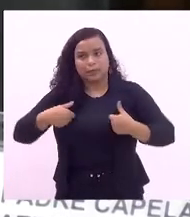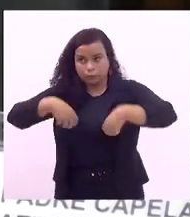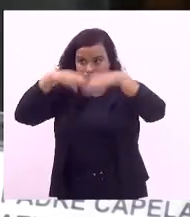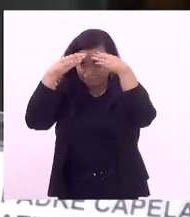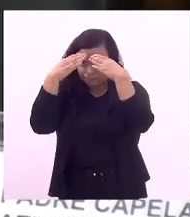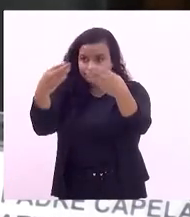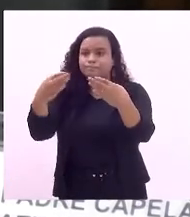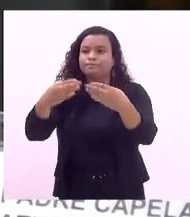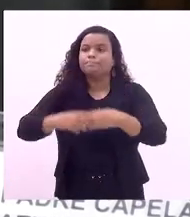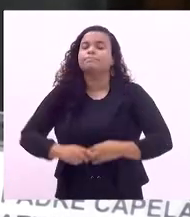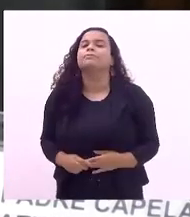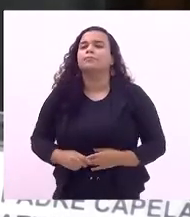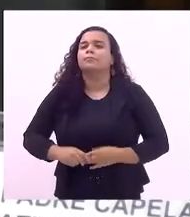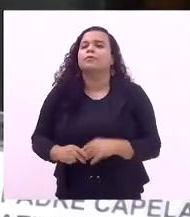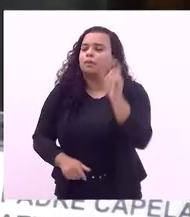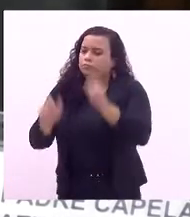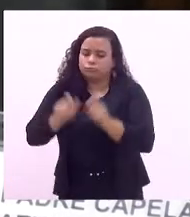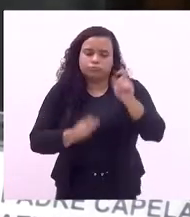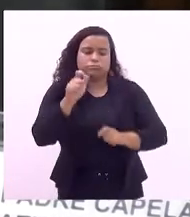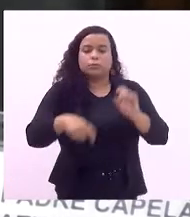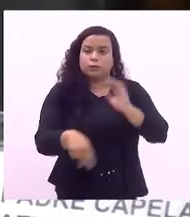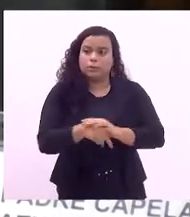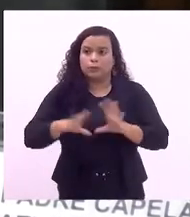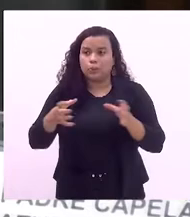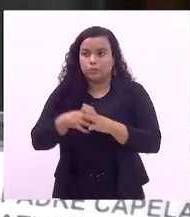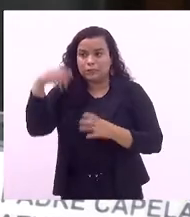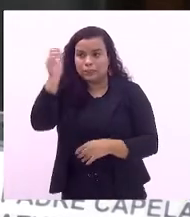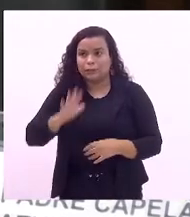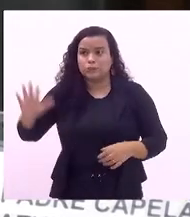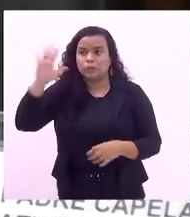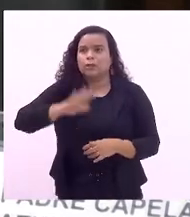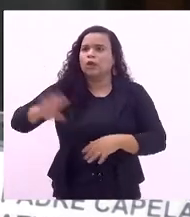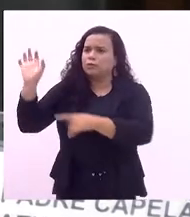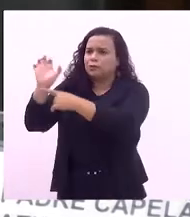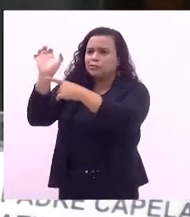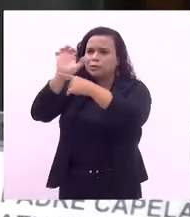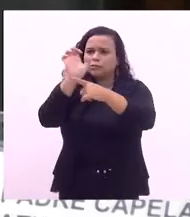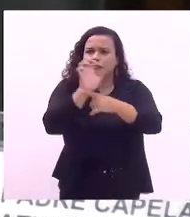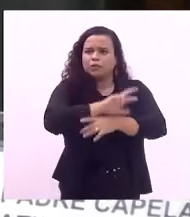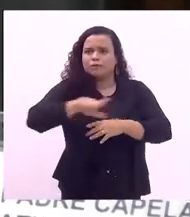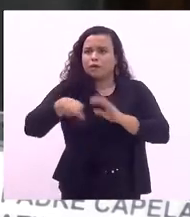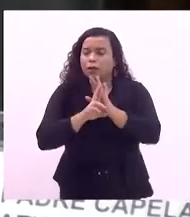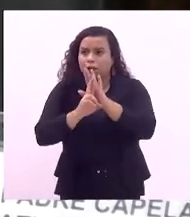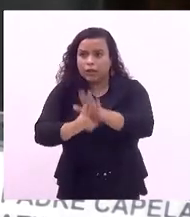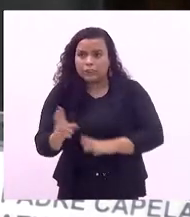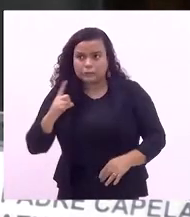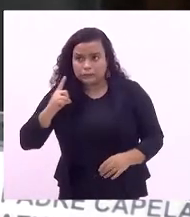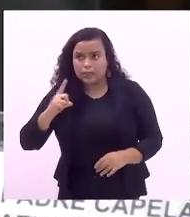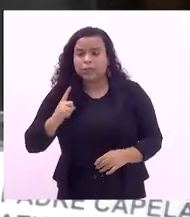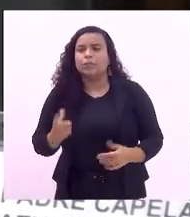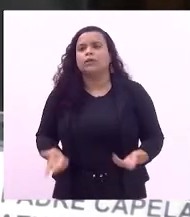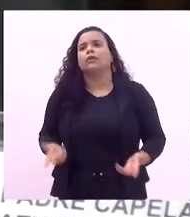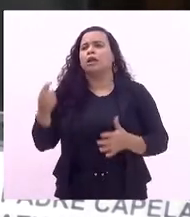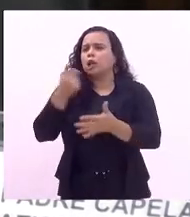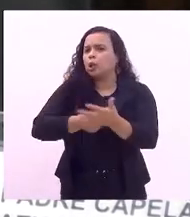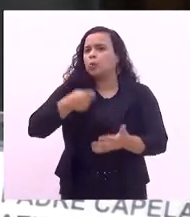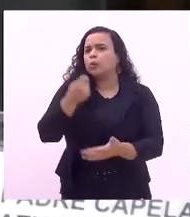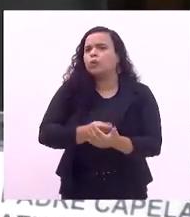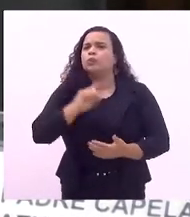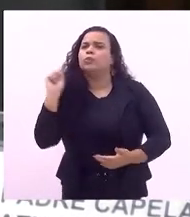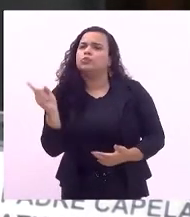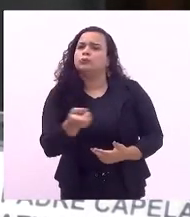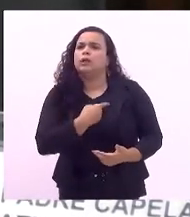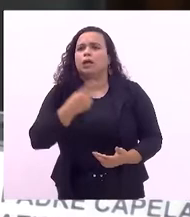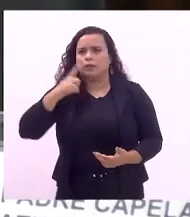tenho agradecer né os membros do Conselho Nacional que vieram de outros estados aqui representar e aqui né lutar pela